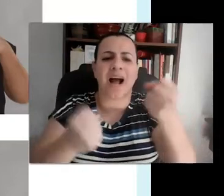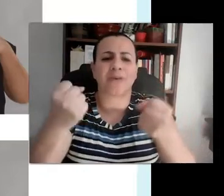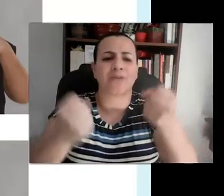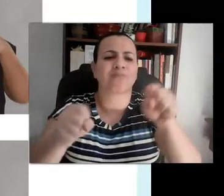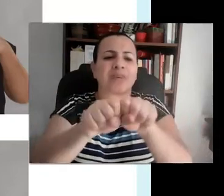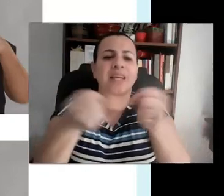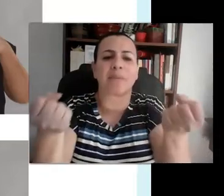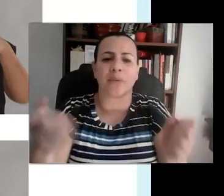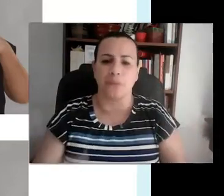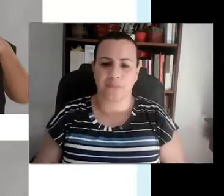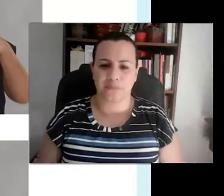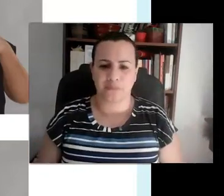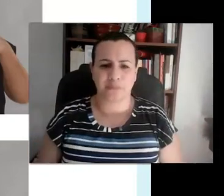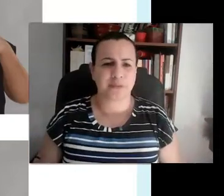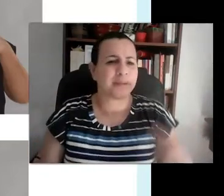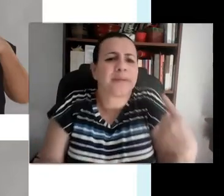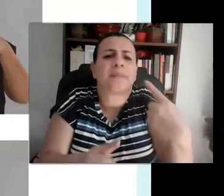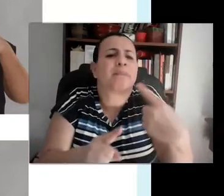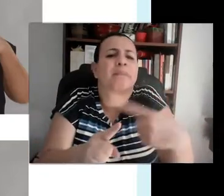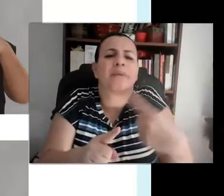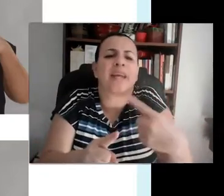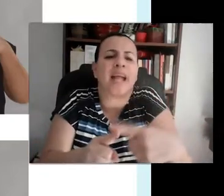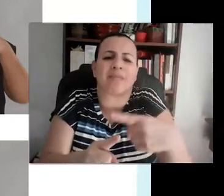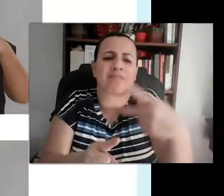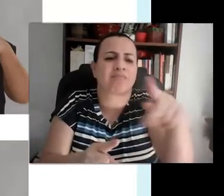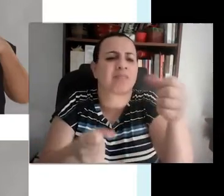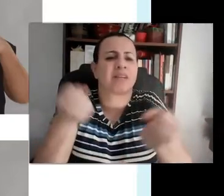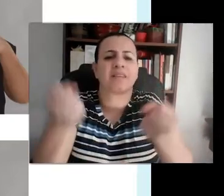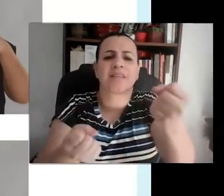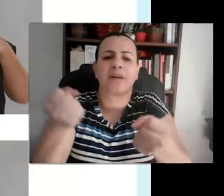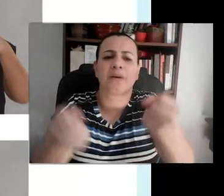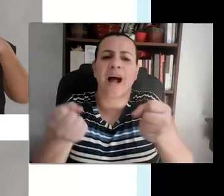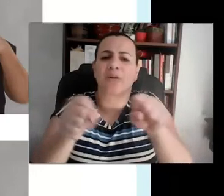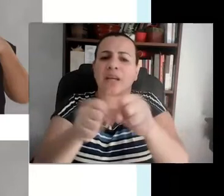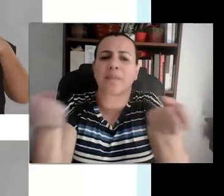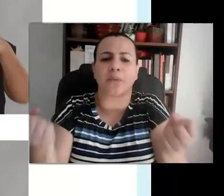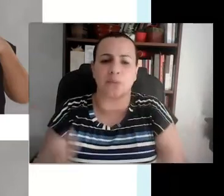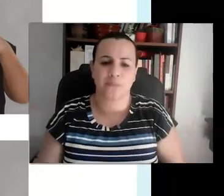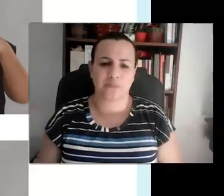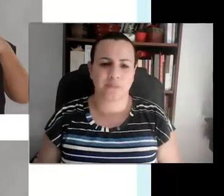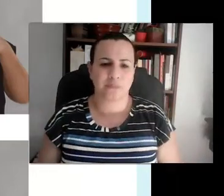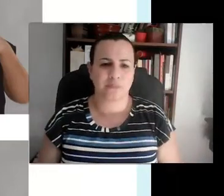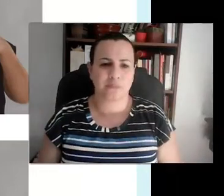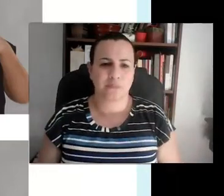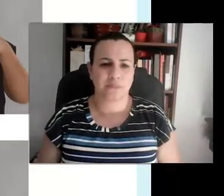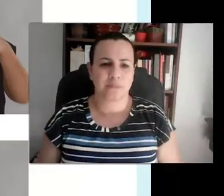Onde seu carro quebrou? Por que seu carro quebrou?